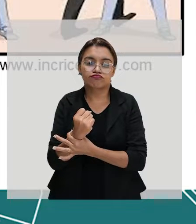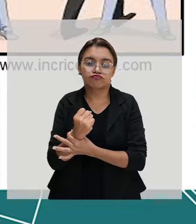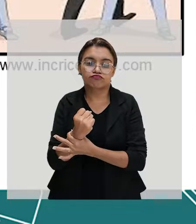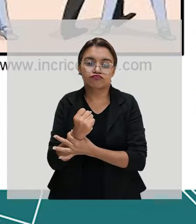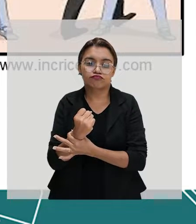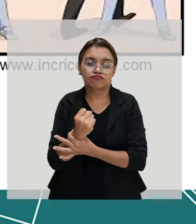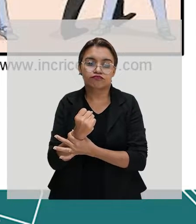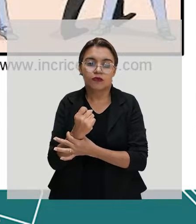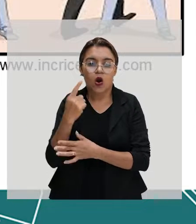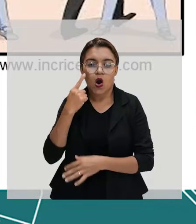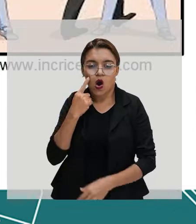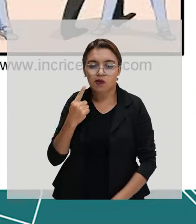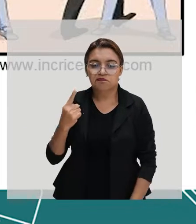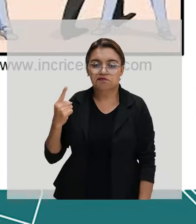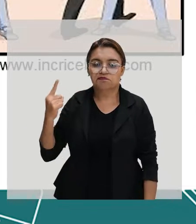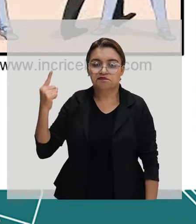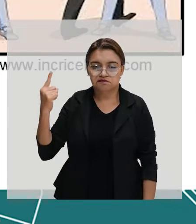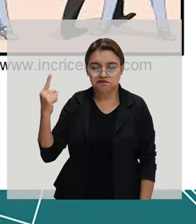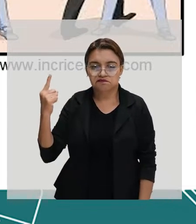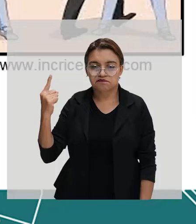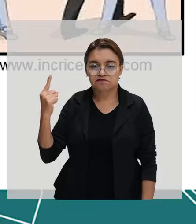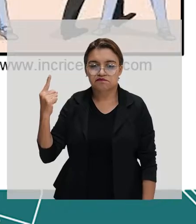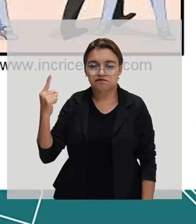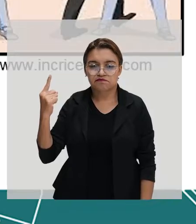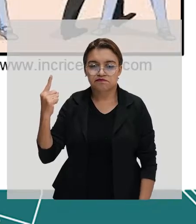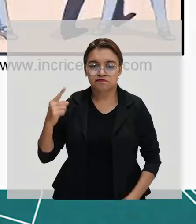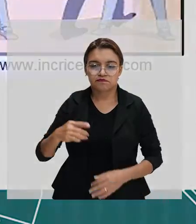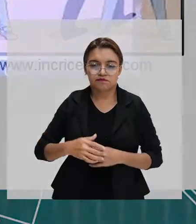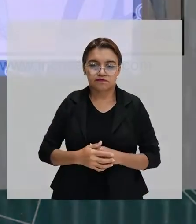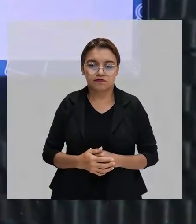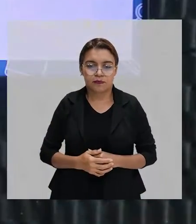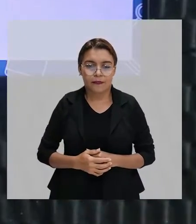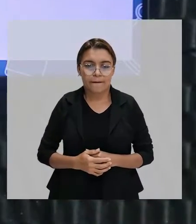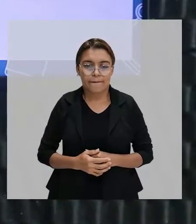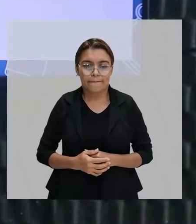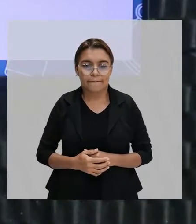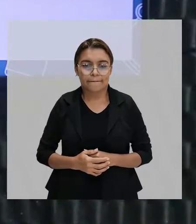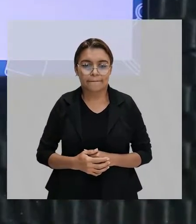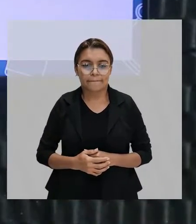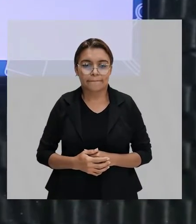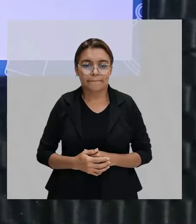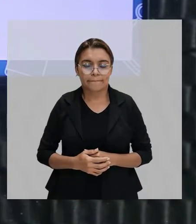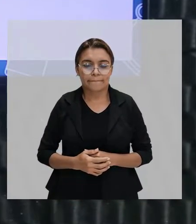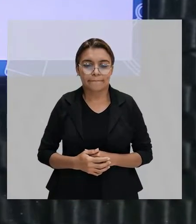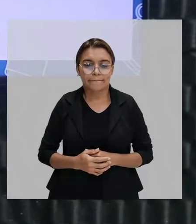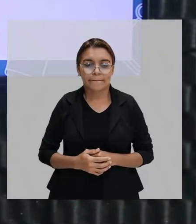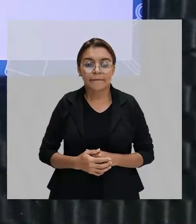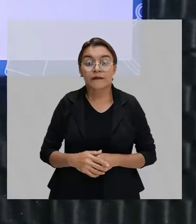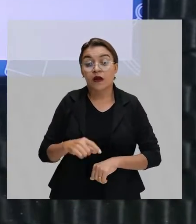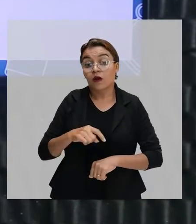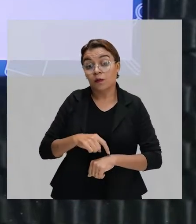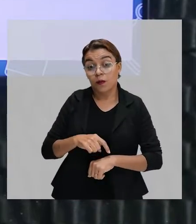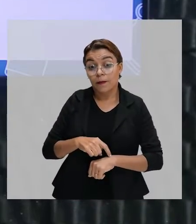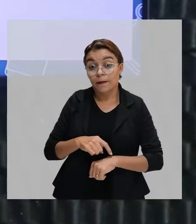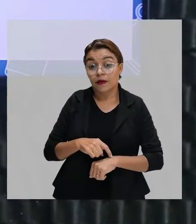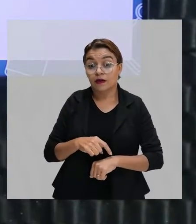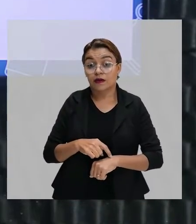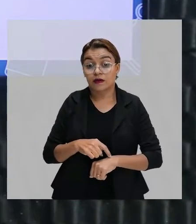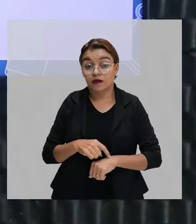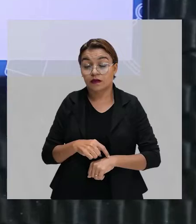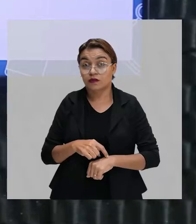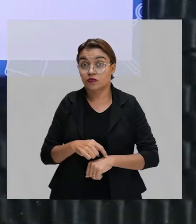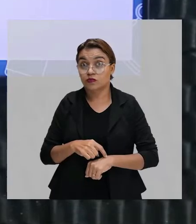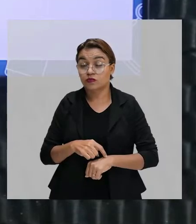excessivos devido a responsabilidade civil da ação defensiva quando ultrapassa os limites